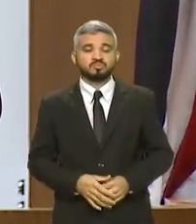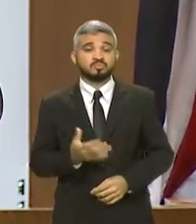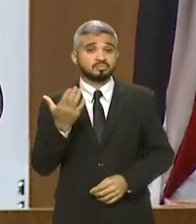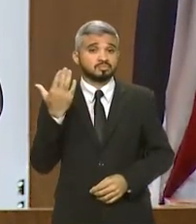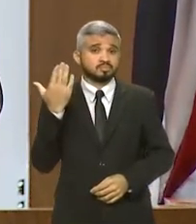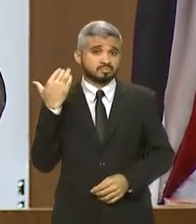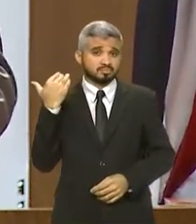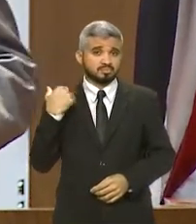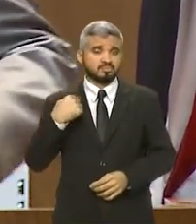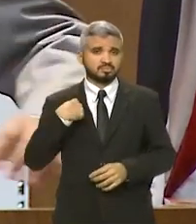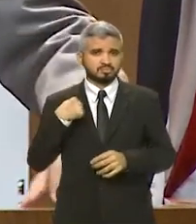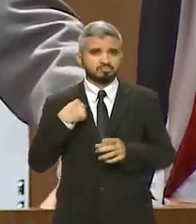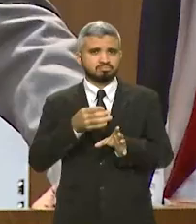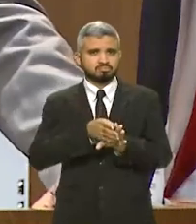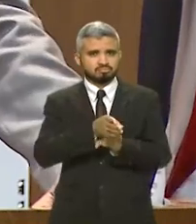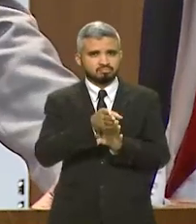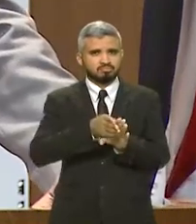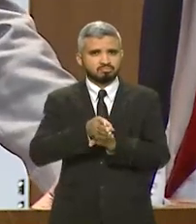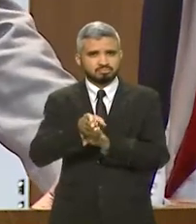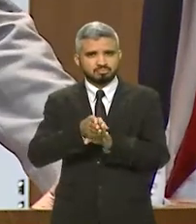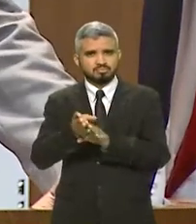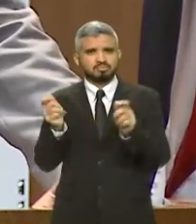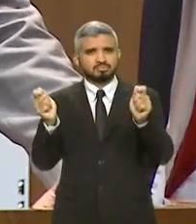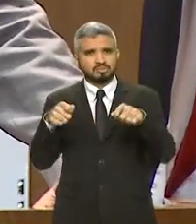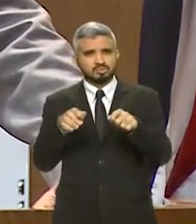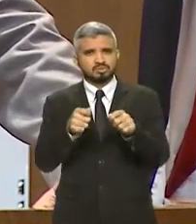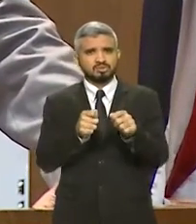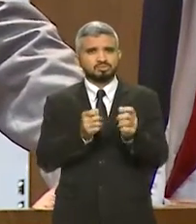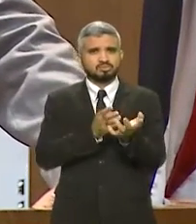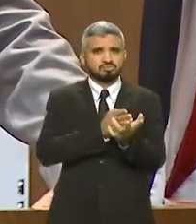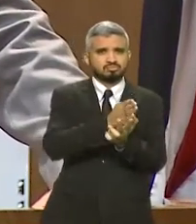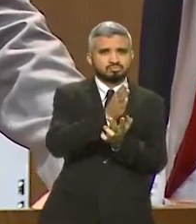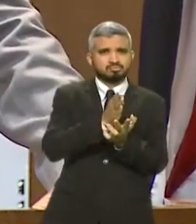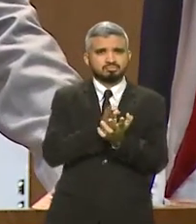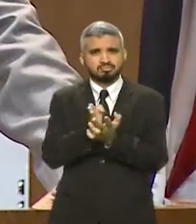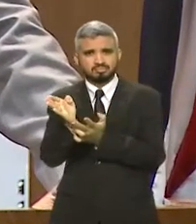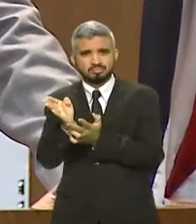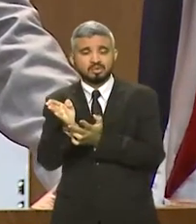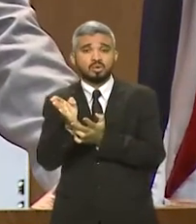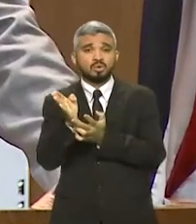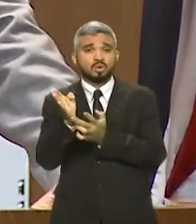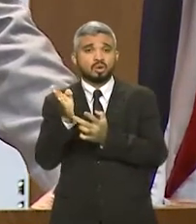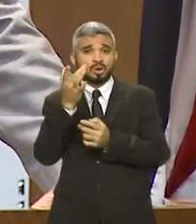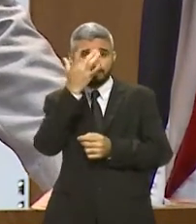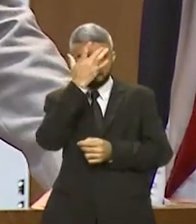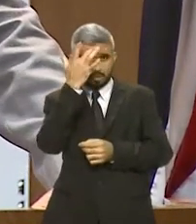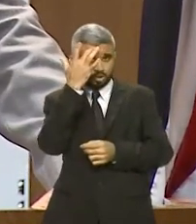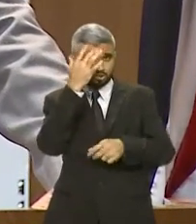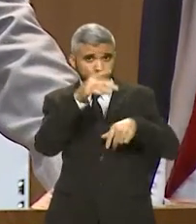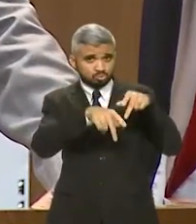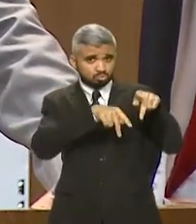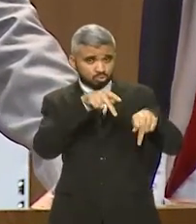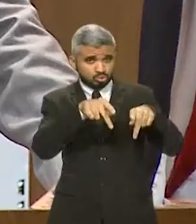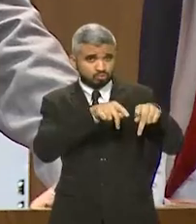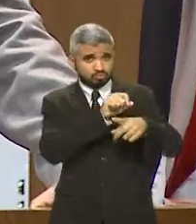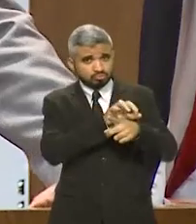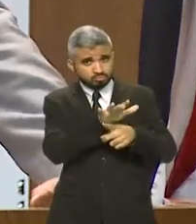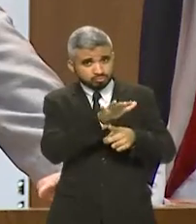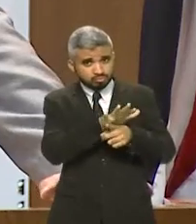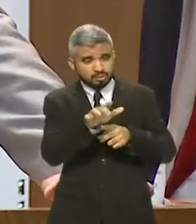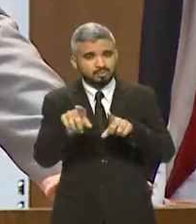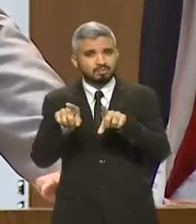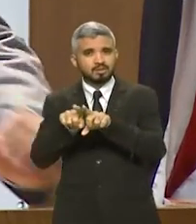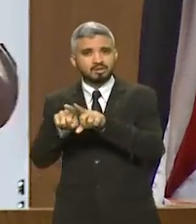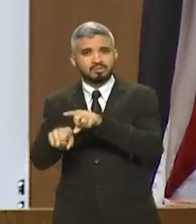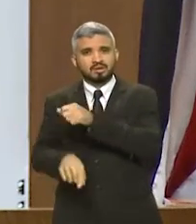utilizar as duas vertentes, tanto para a população em geral, quanto para os estudantes da UEMA-SU. E